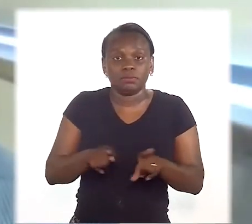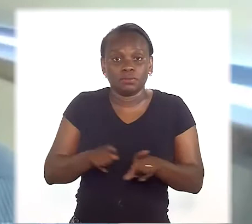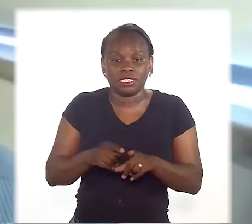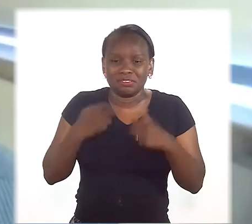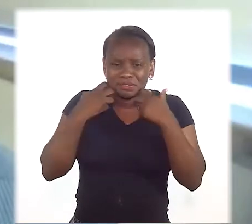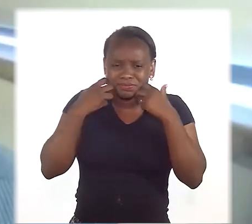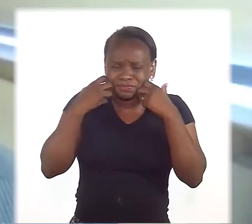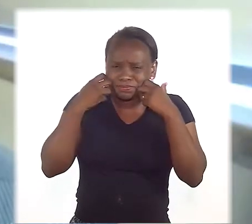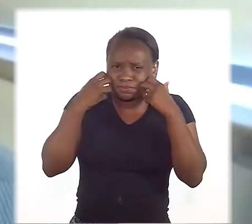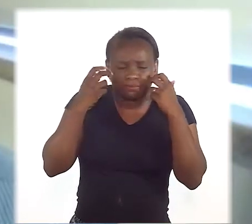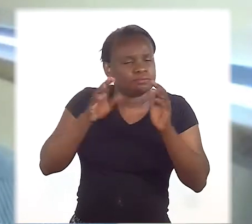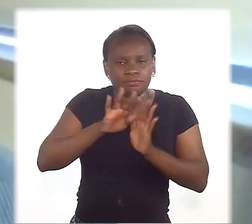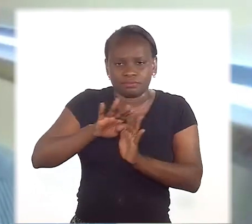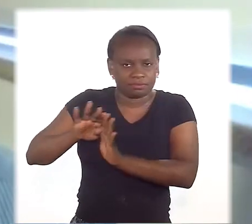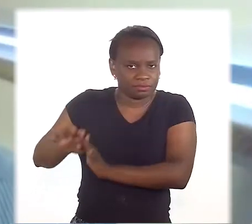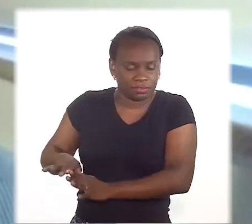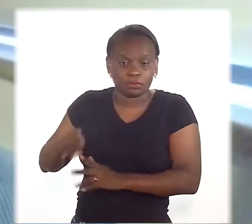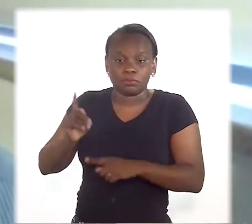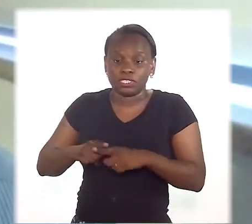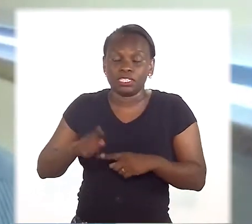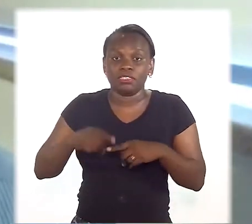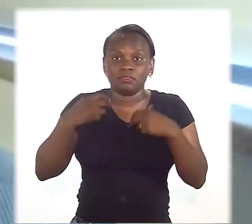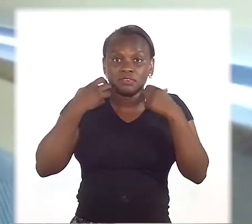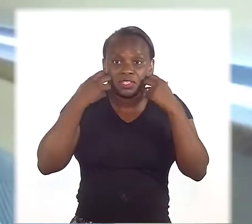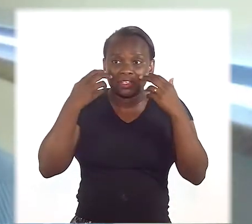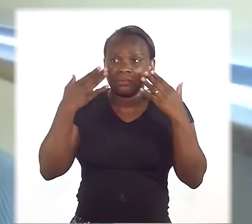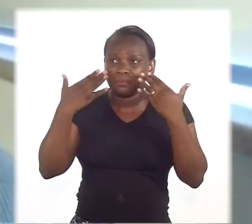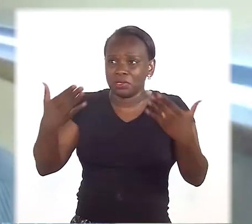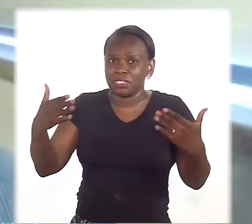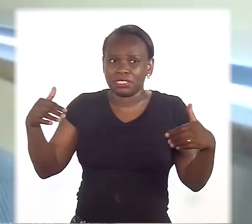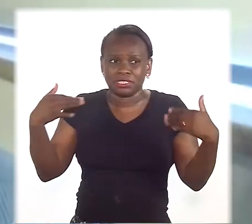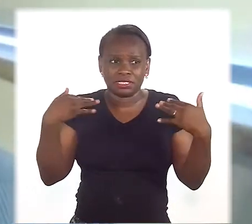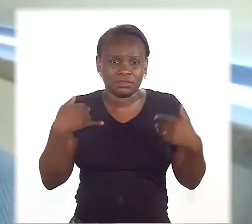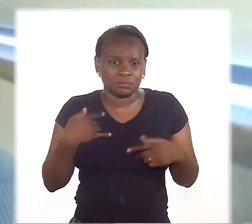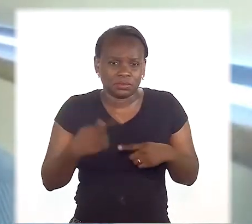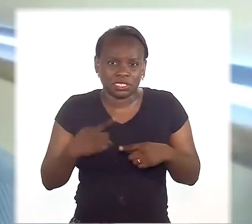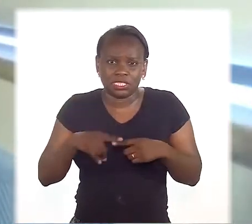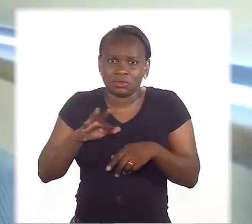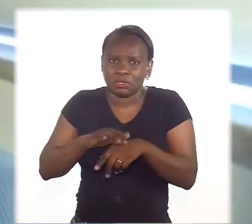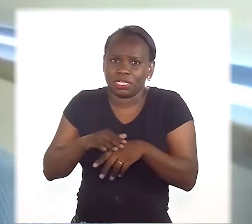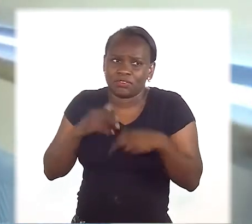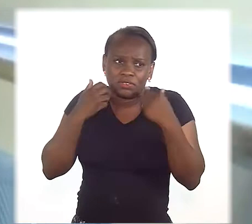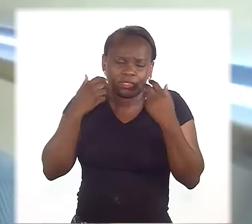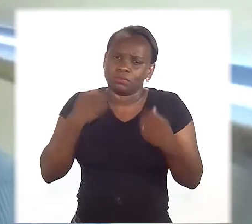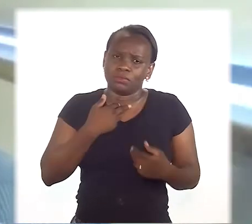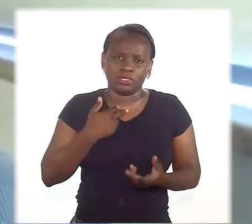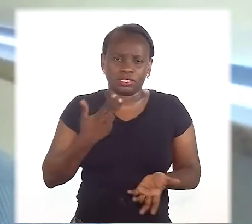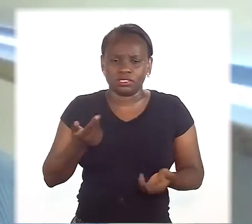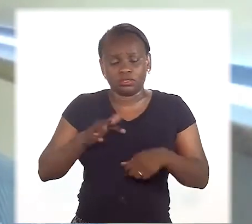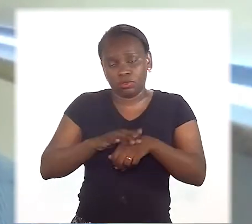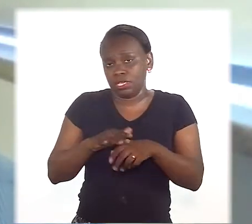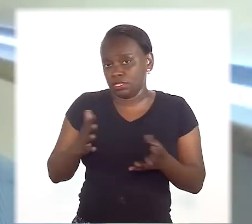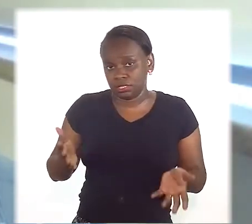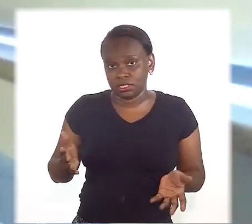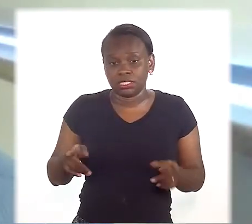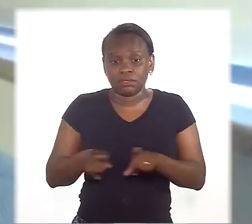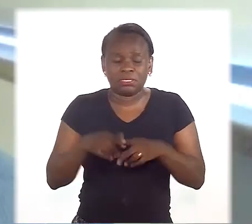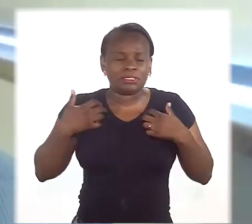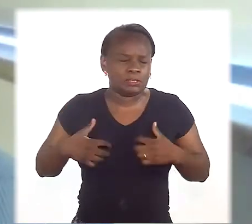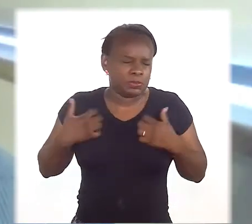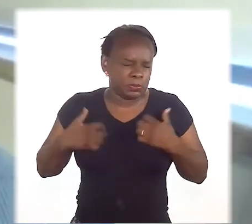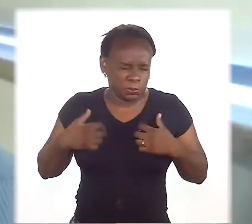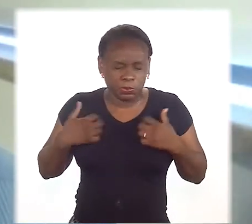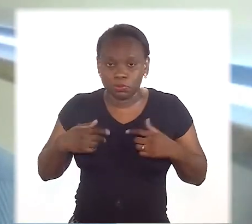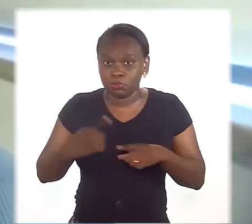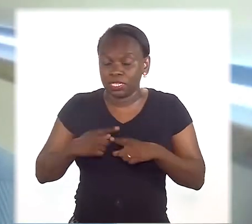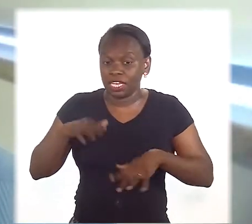Eliminar também a vergonha, porque a vergonha de estar se expondo você não pode ter por ser uma doença, né? A